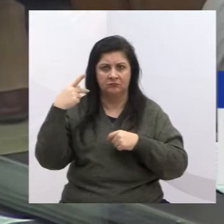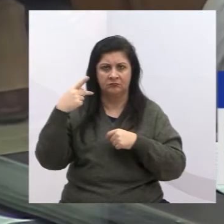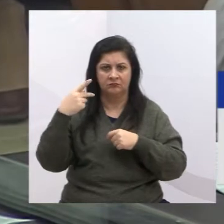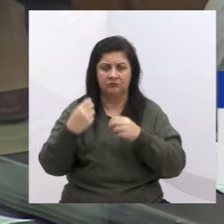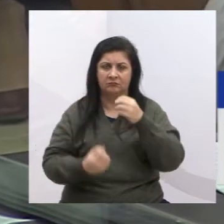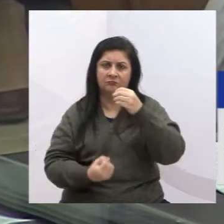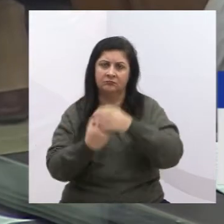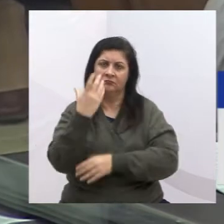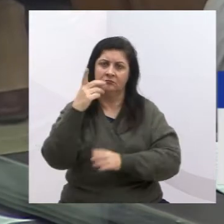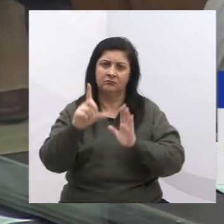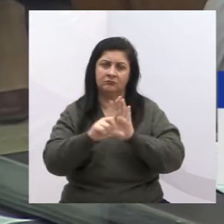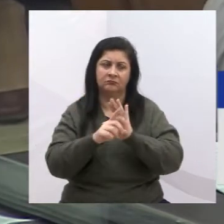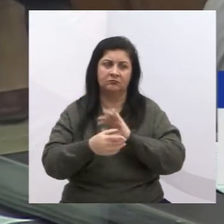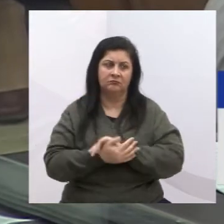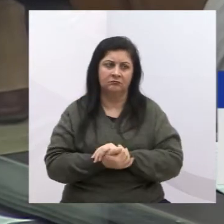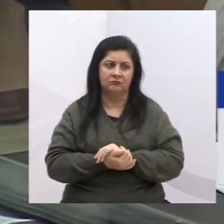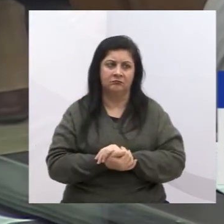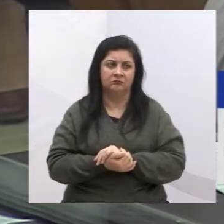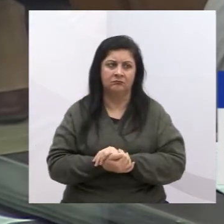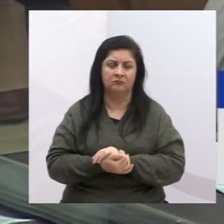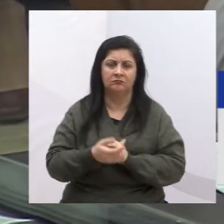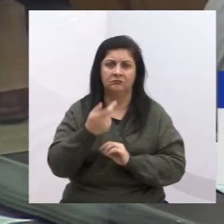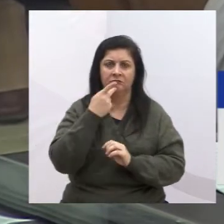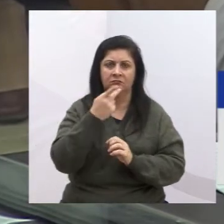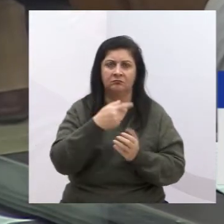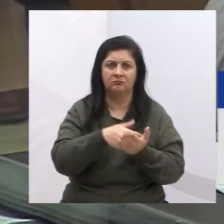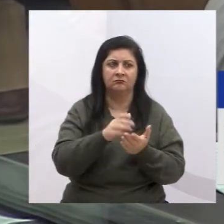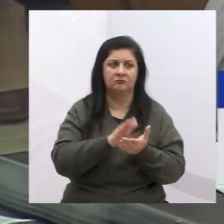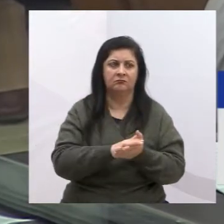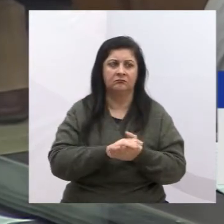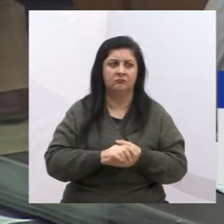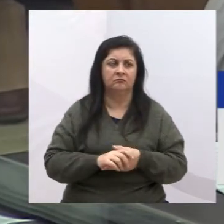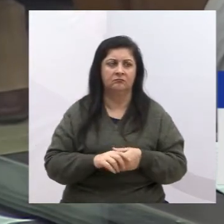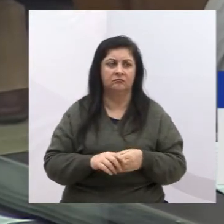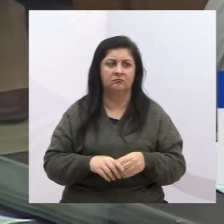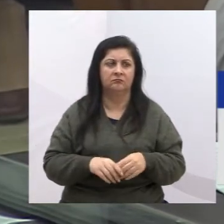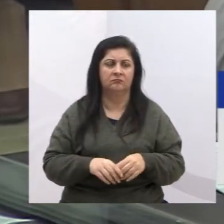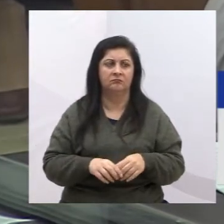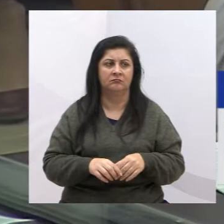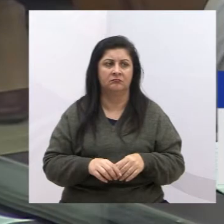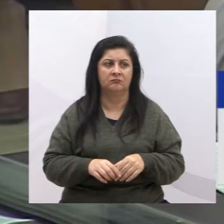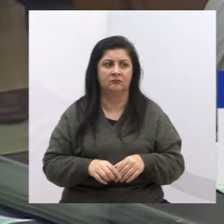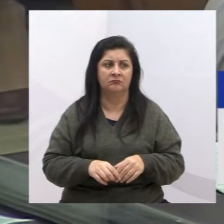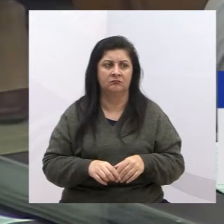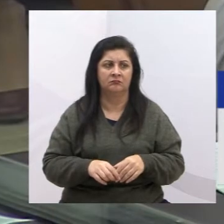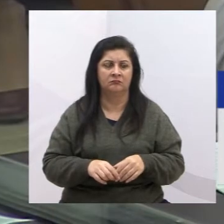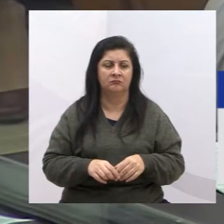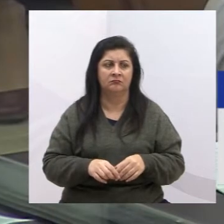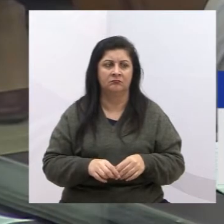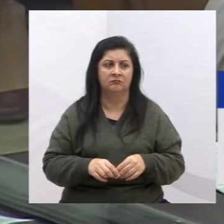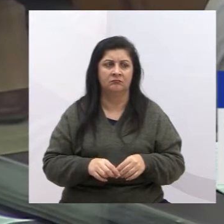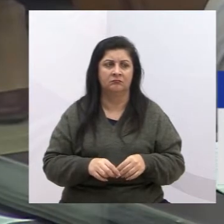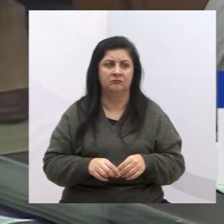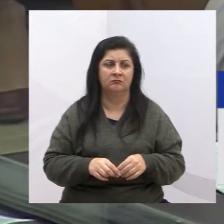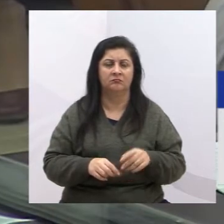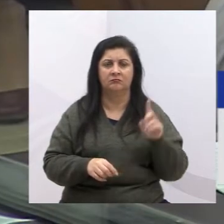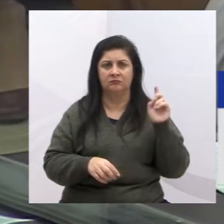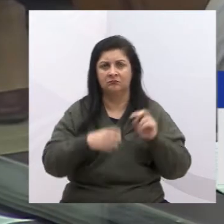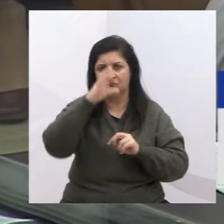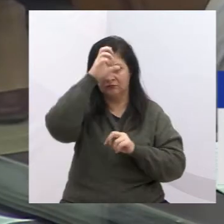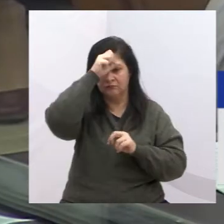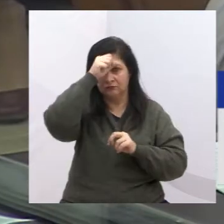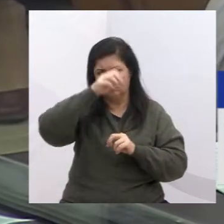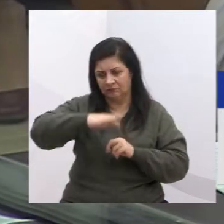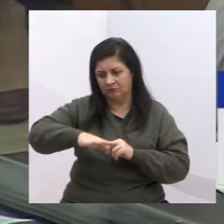nessa casa, propondo multas, né? E eu aprendi desde